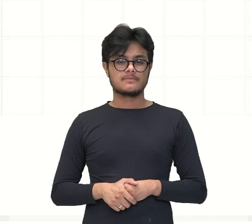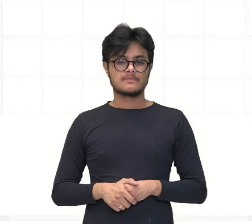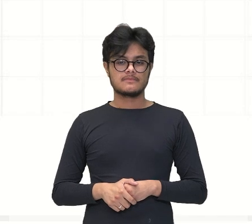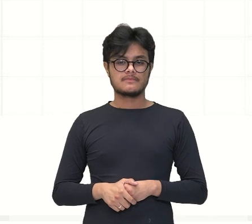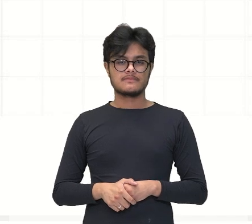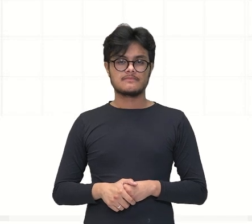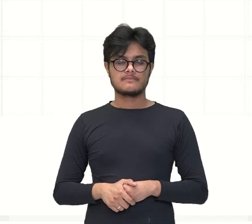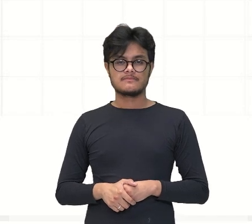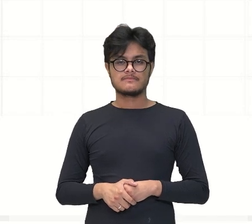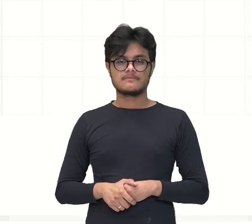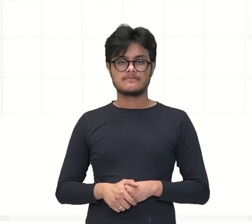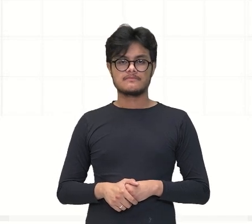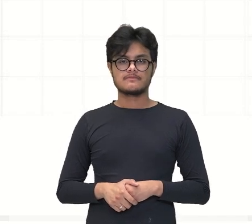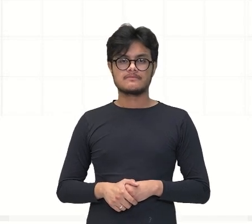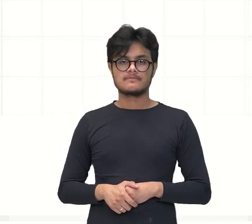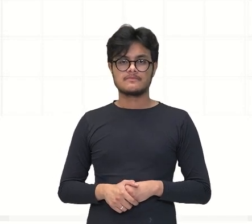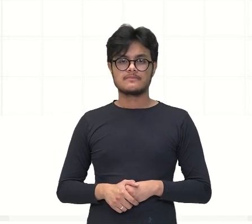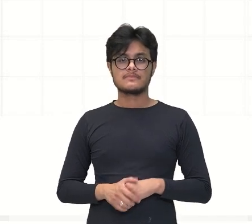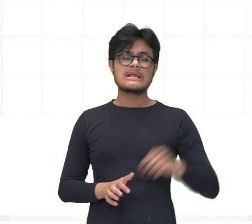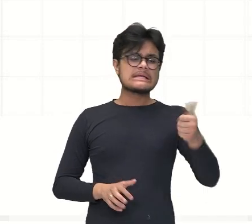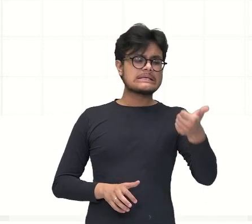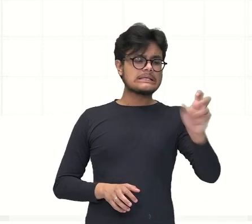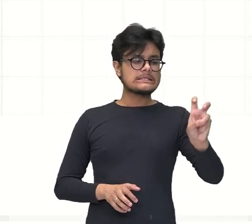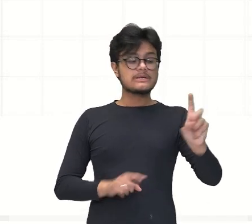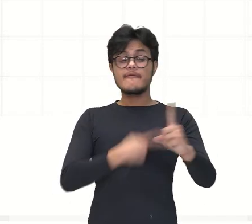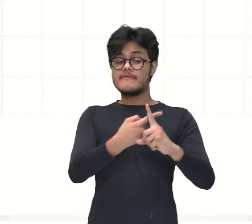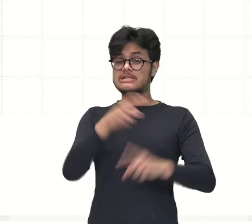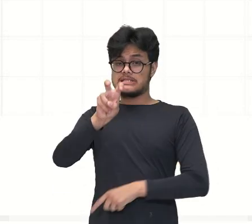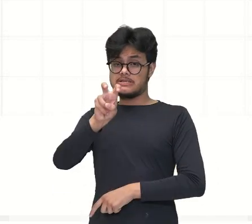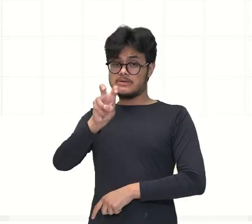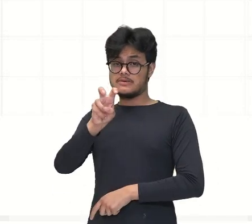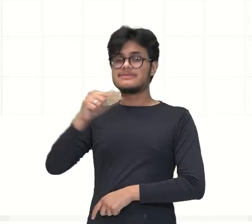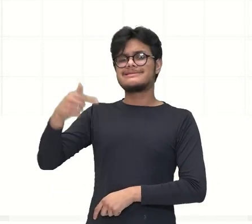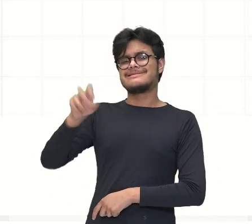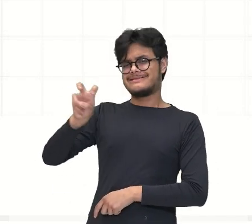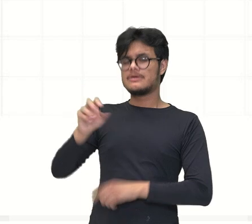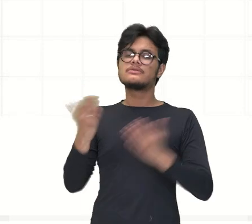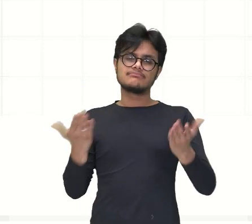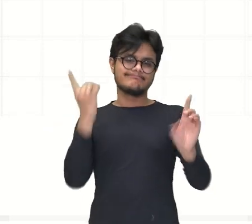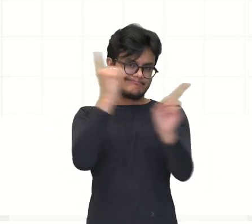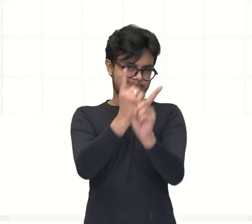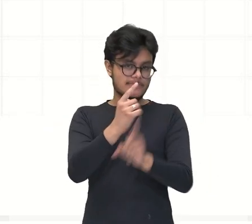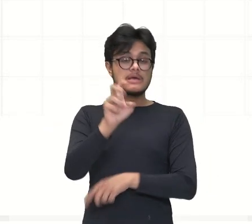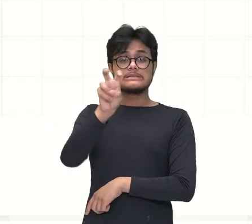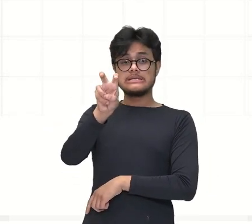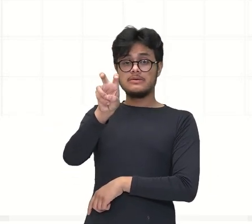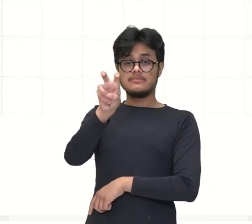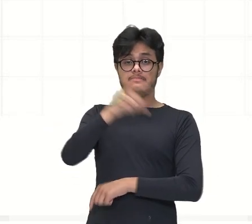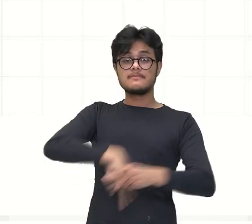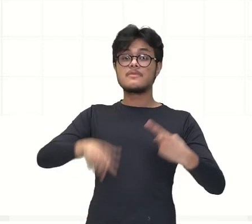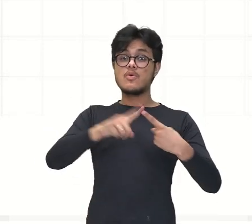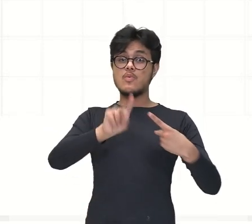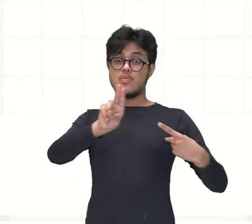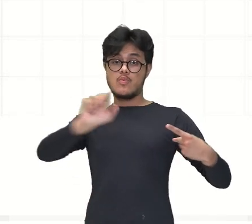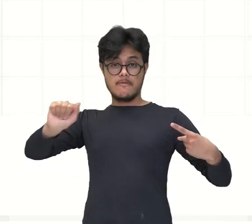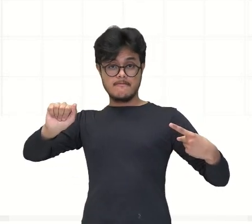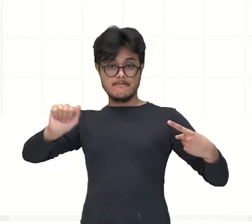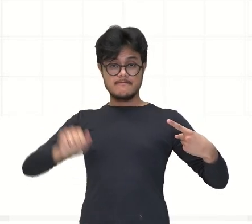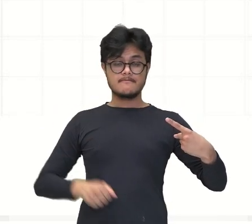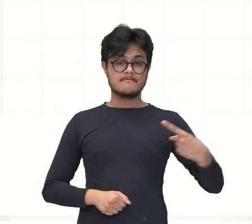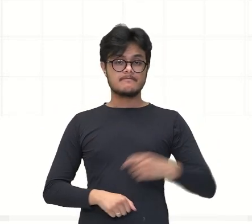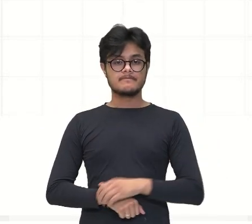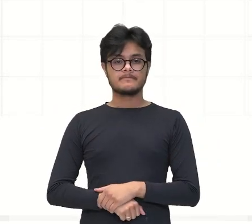Qual é o número que eu multiplico por 15 que dá 75? 5. Ou seja, a distância